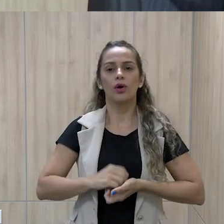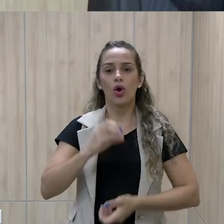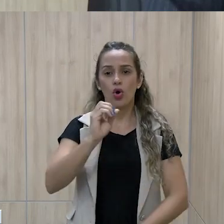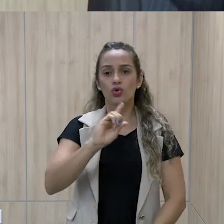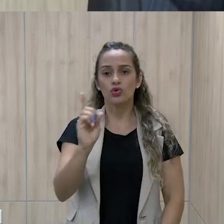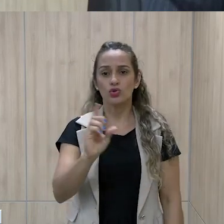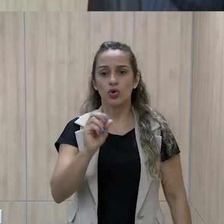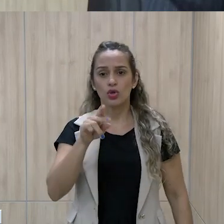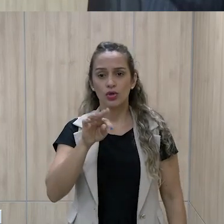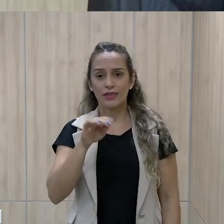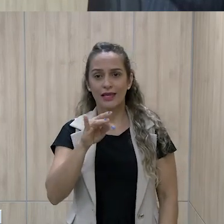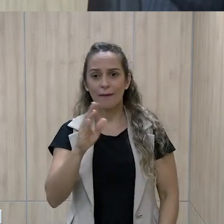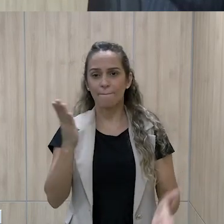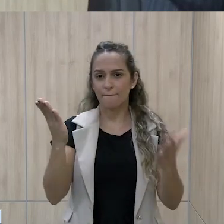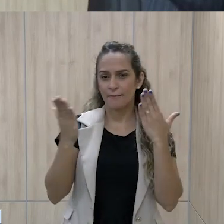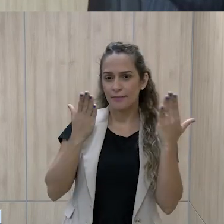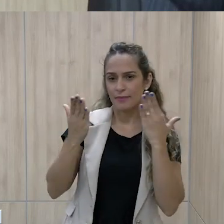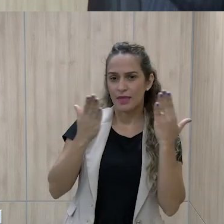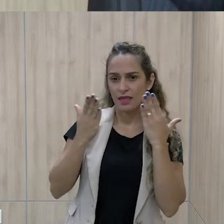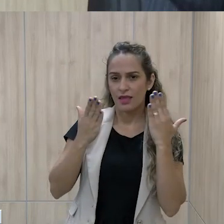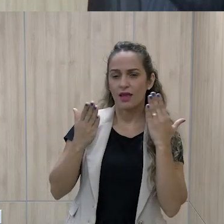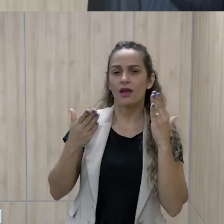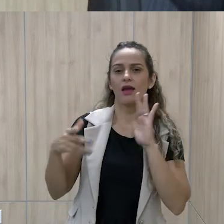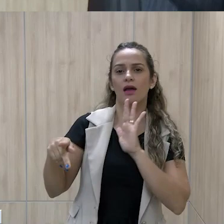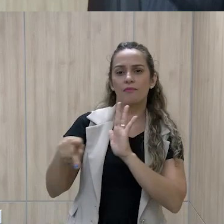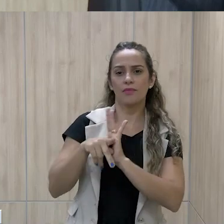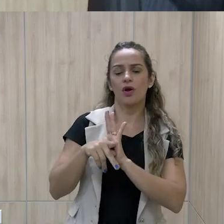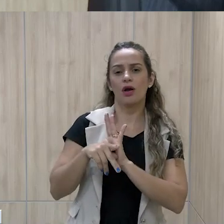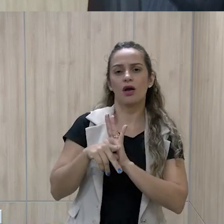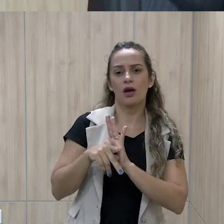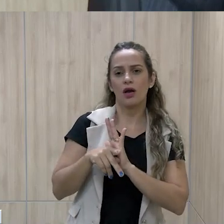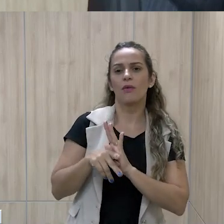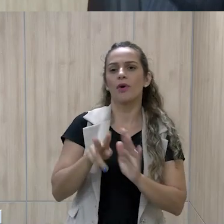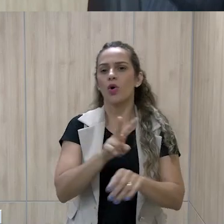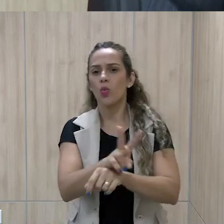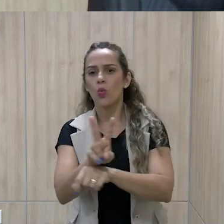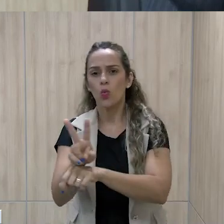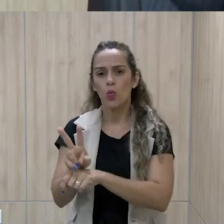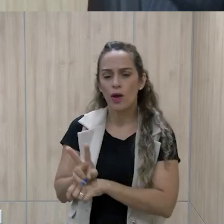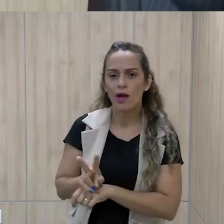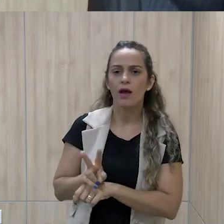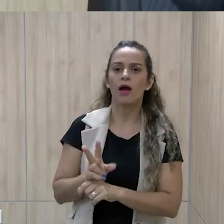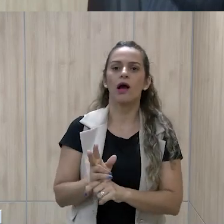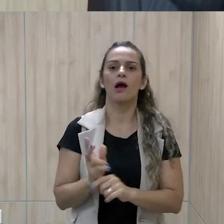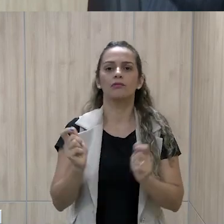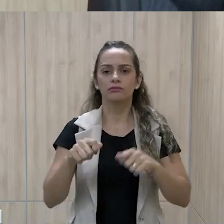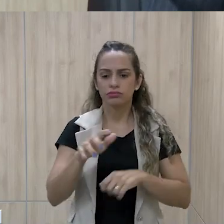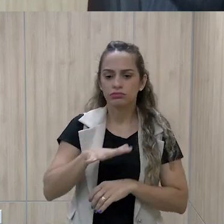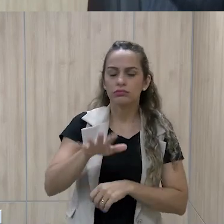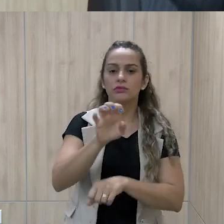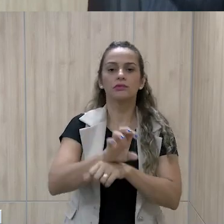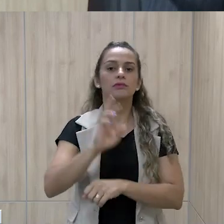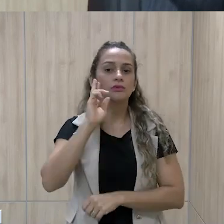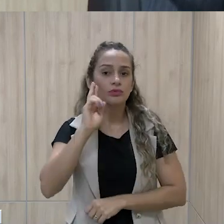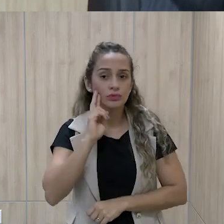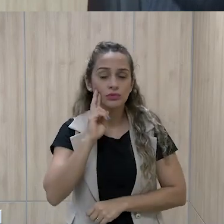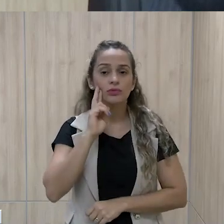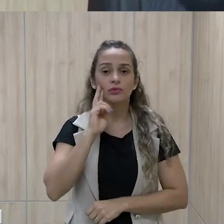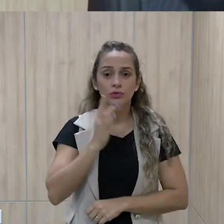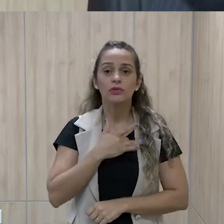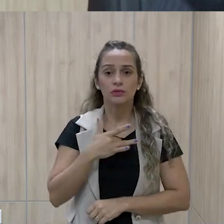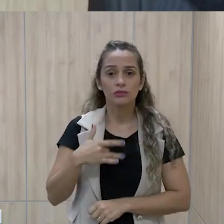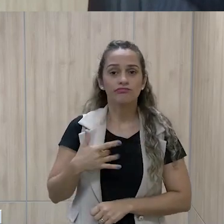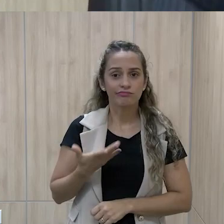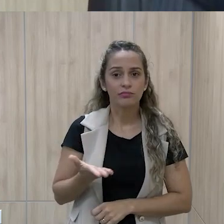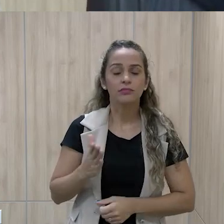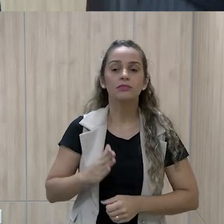ozonio ozônio terapia com como procedimento de caráter complementar no